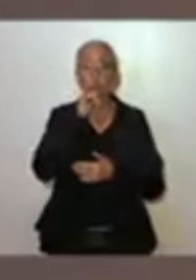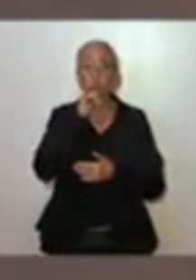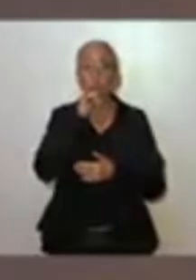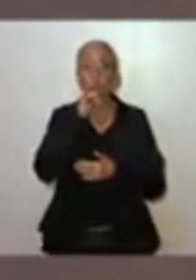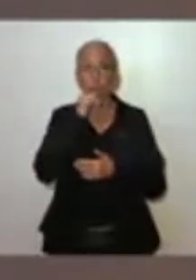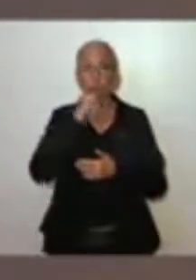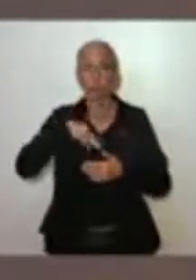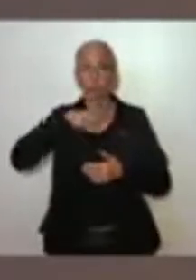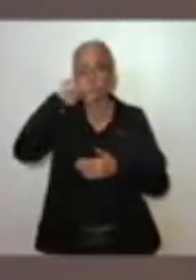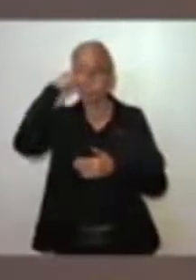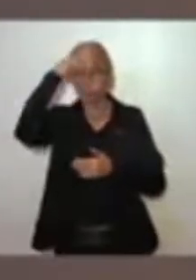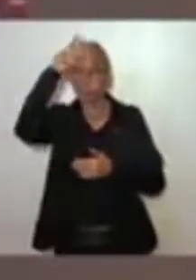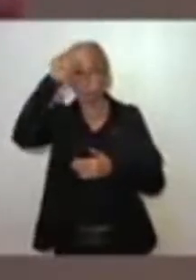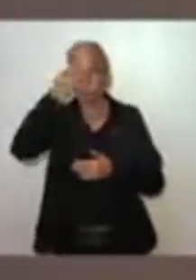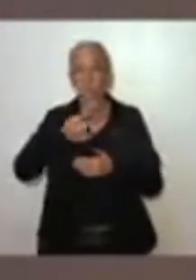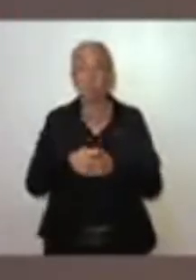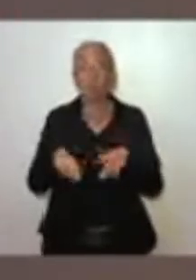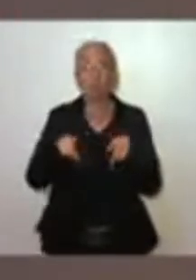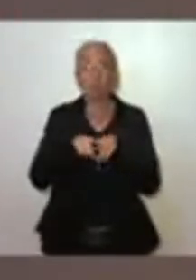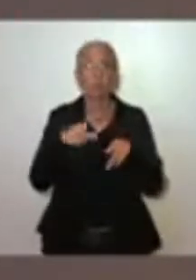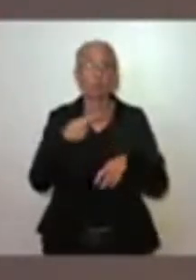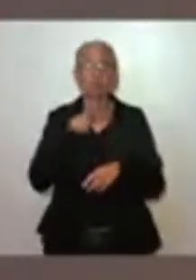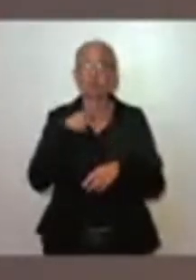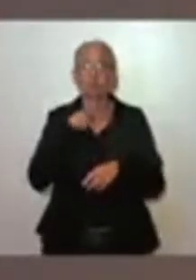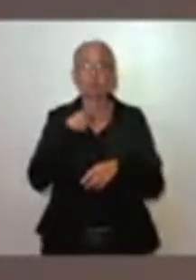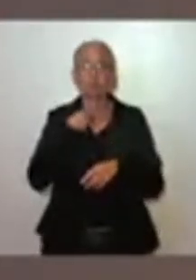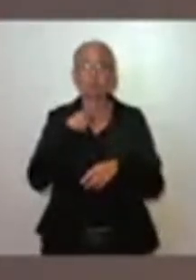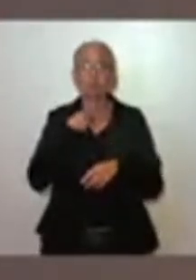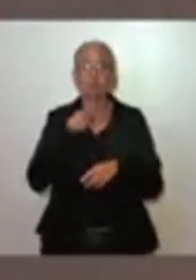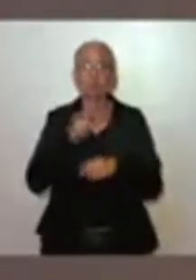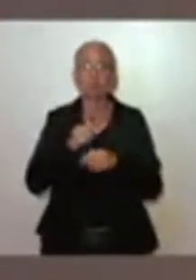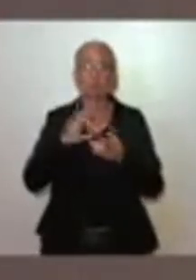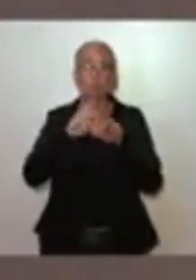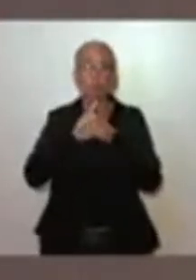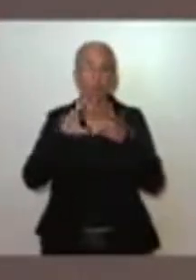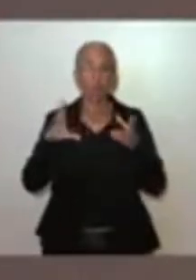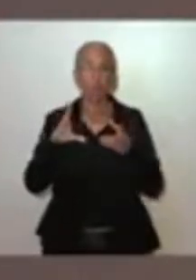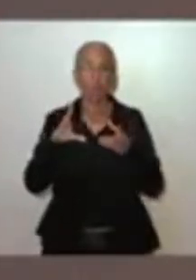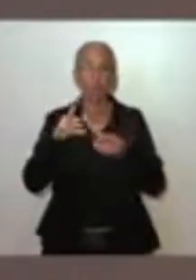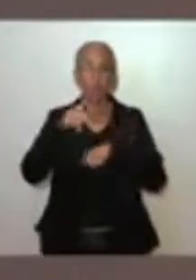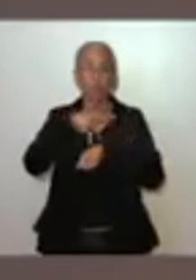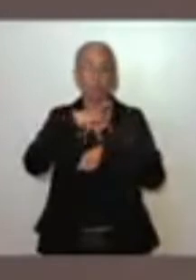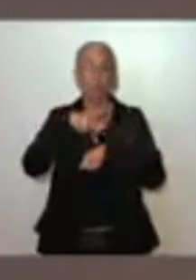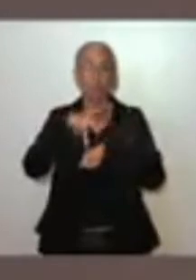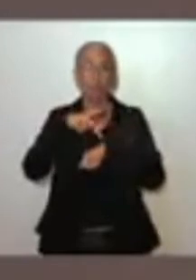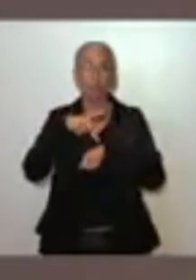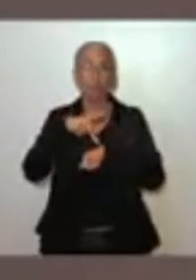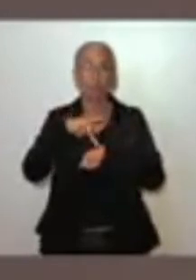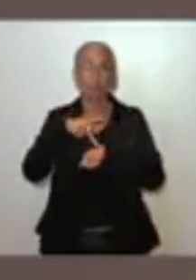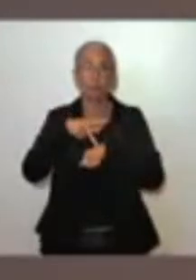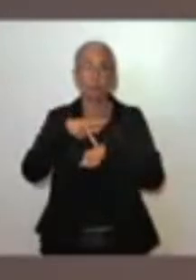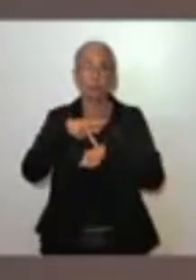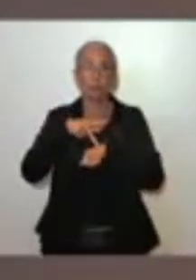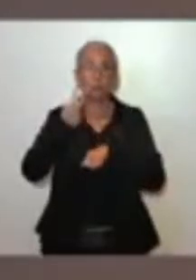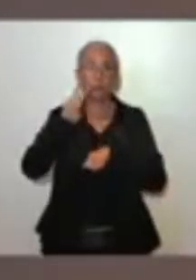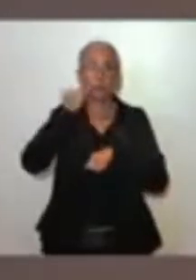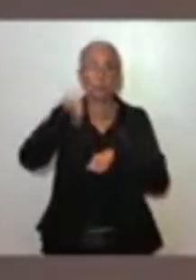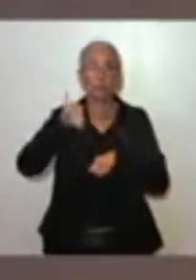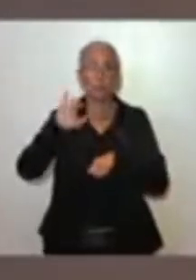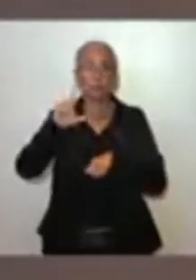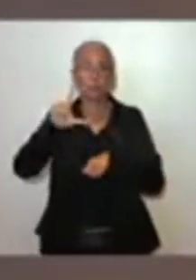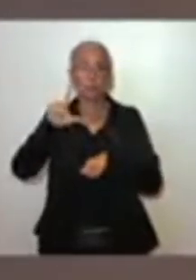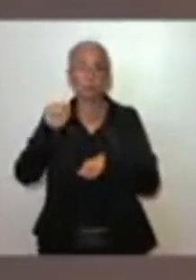Arábia Saudita e também não podem ser considerados Democráticos países como Venezuela El